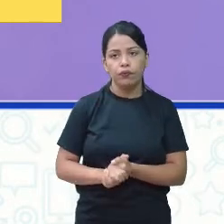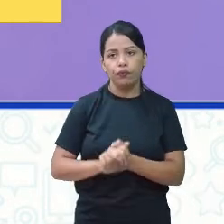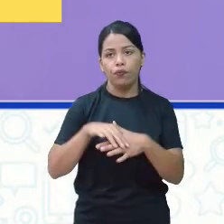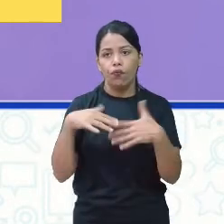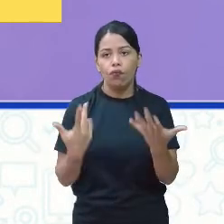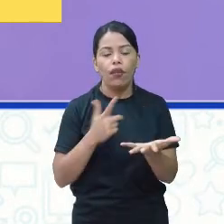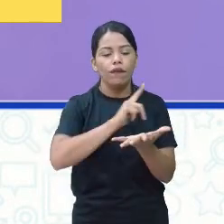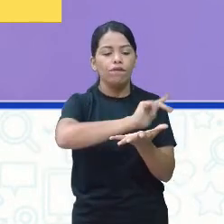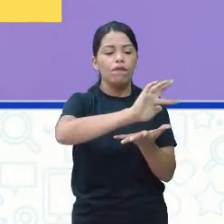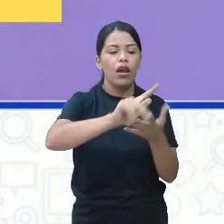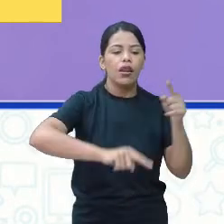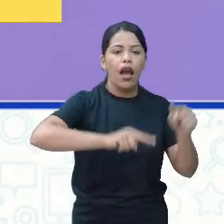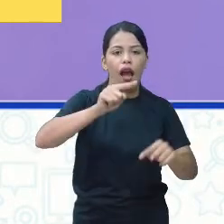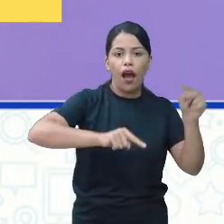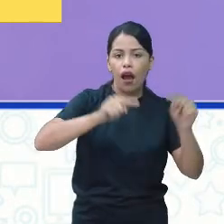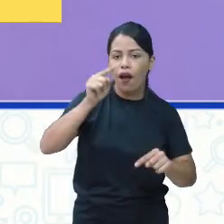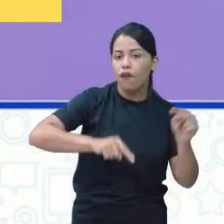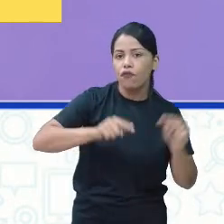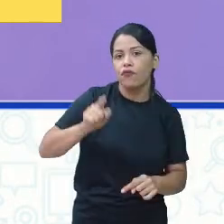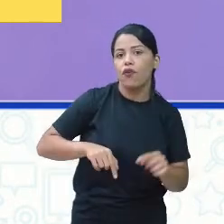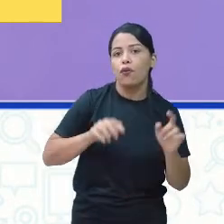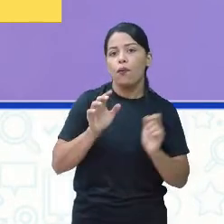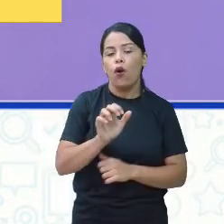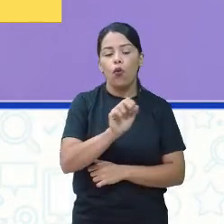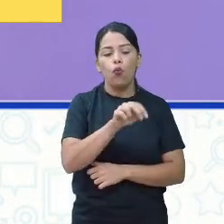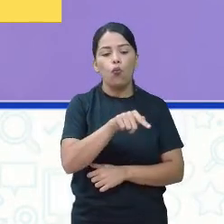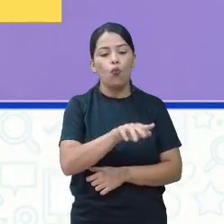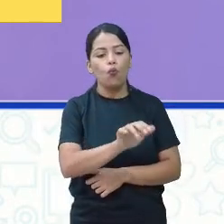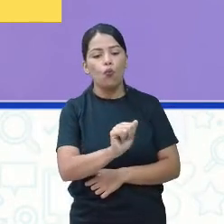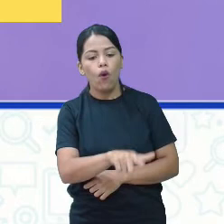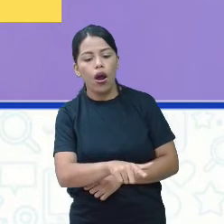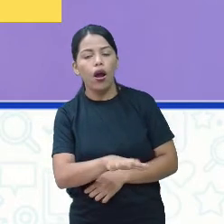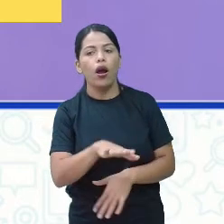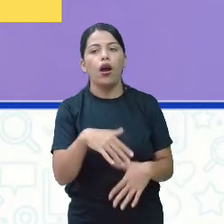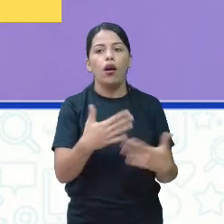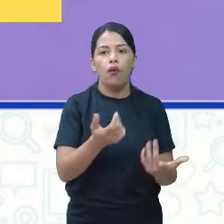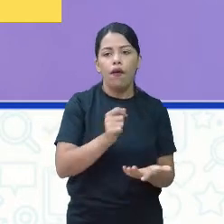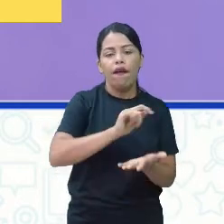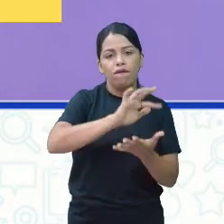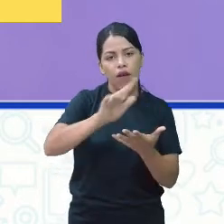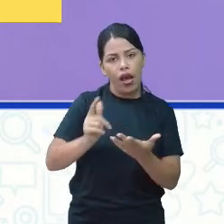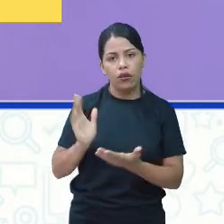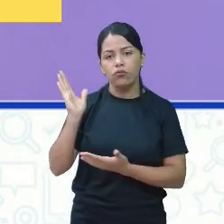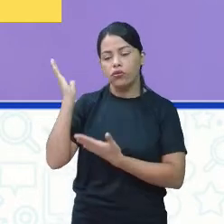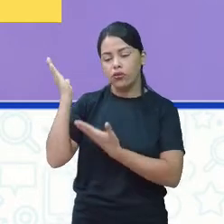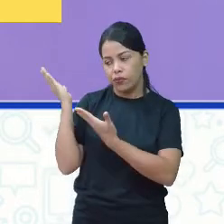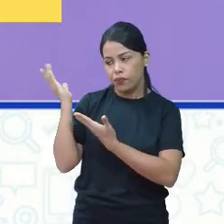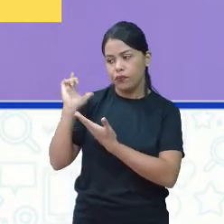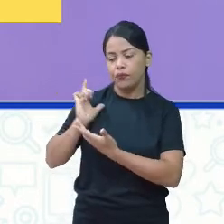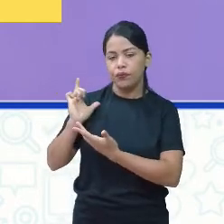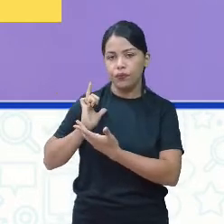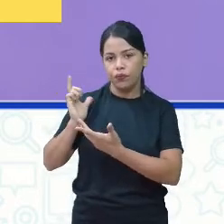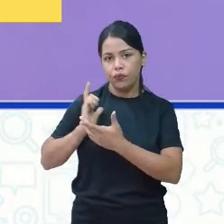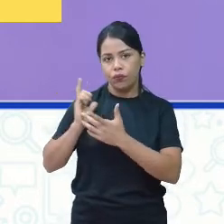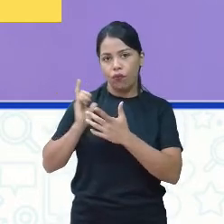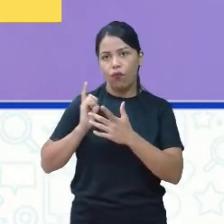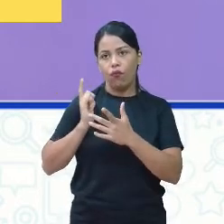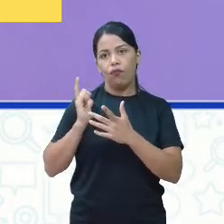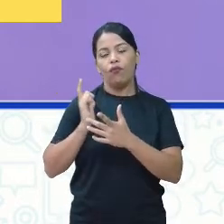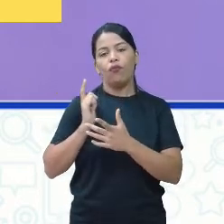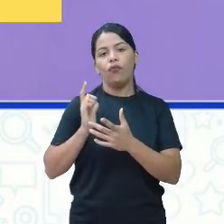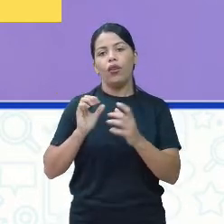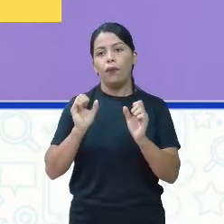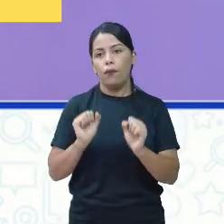na telinha laranja, o qual, a qual, os quais, as quais, cujo, cuja,